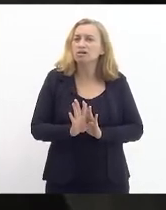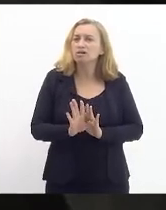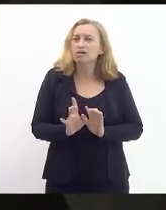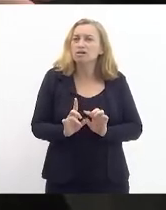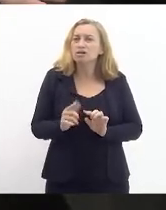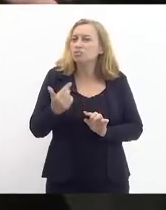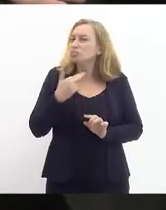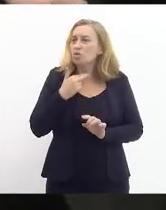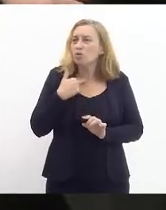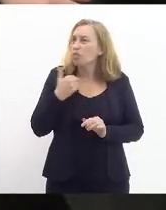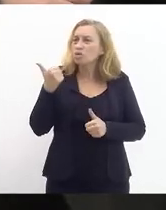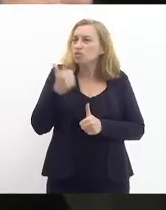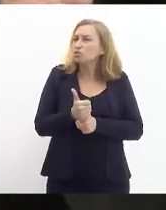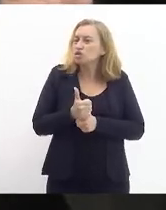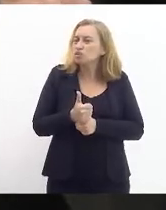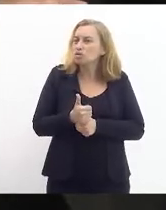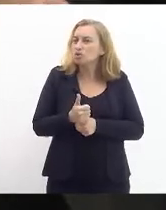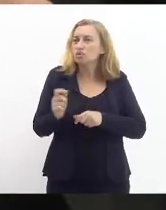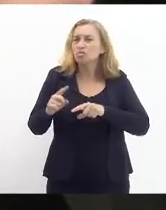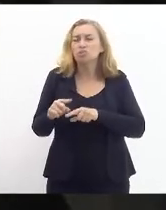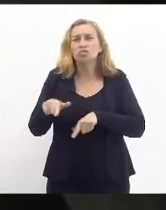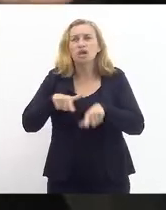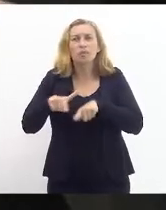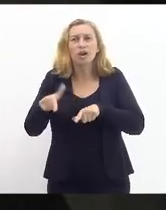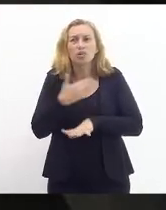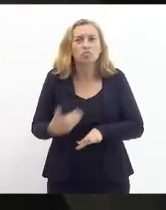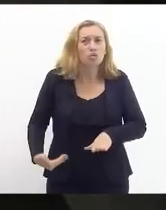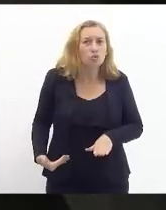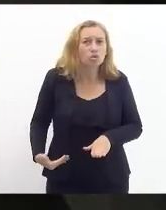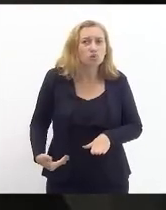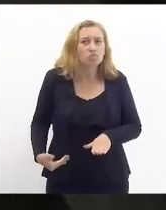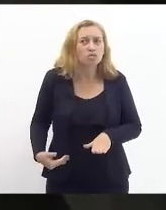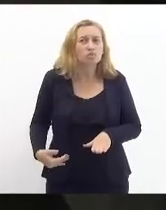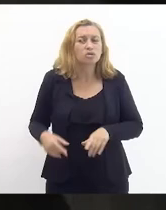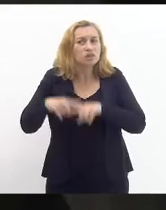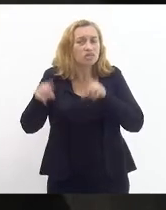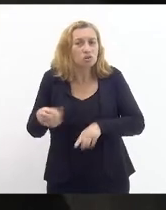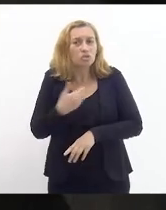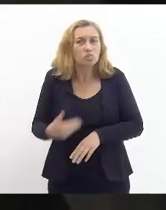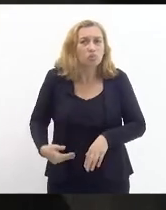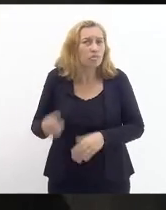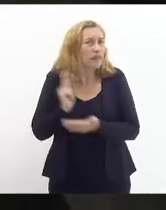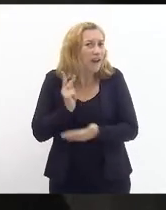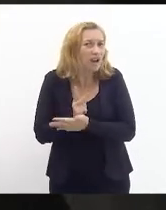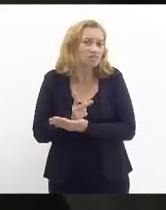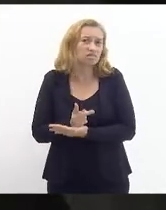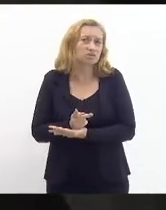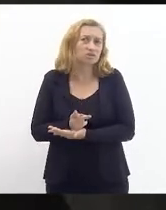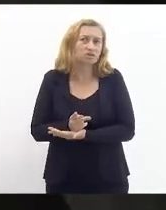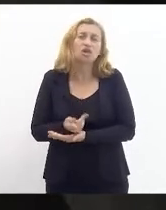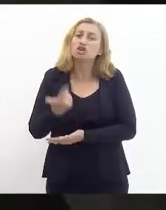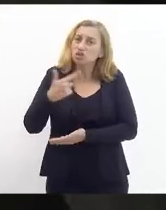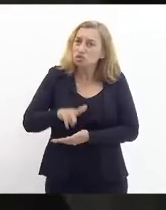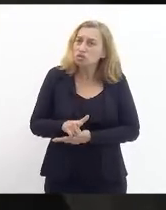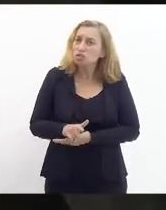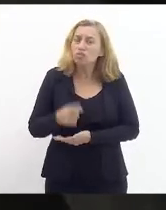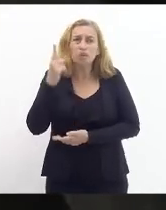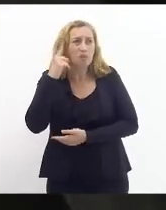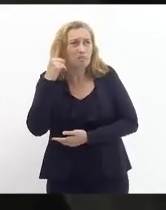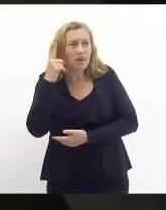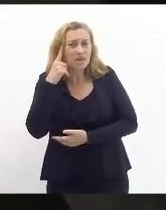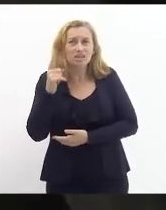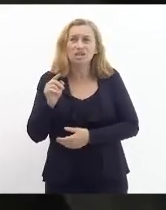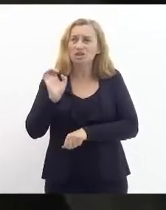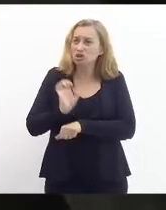ela pode substituir o serviço público não pode substituir o servidor público Isso tá errado mas ainda quando quando se